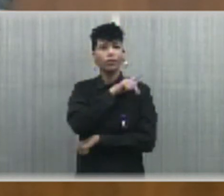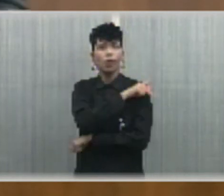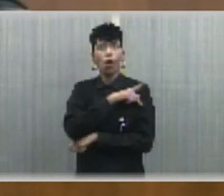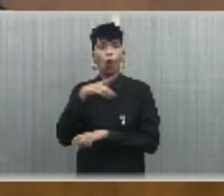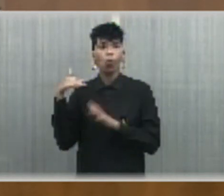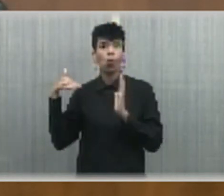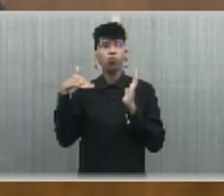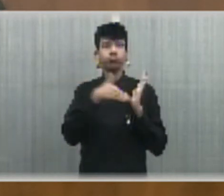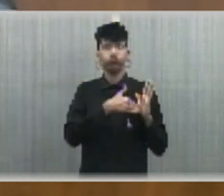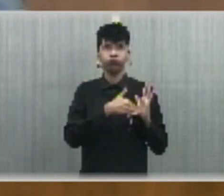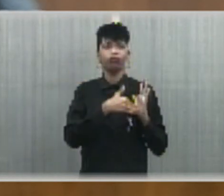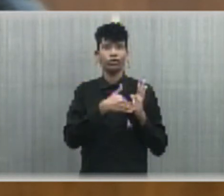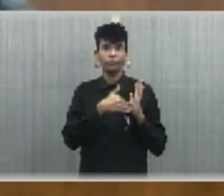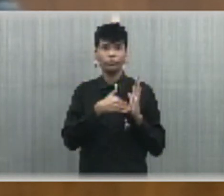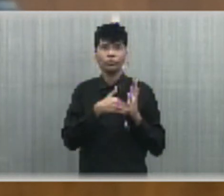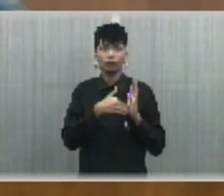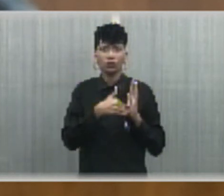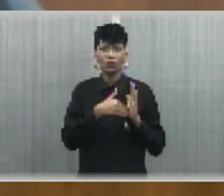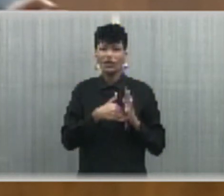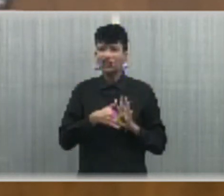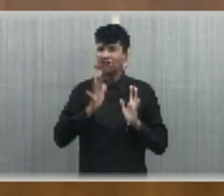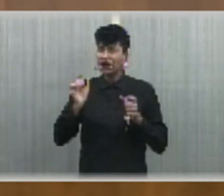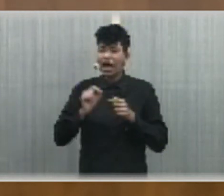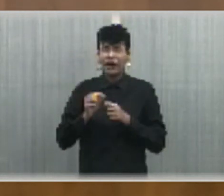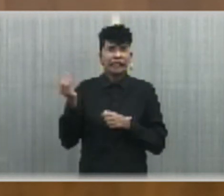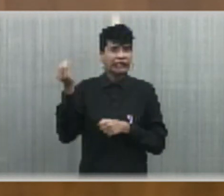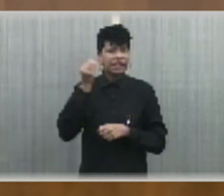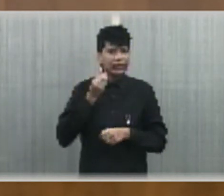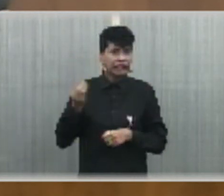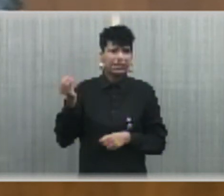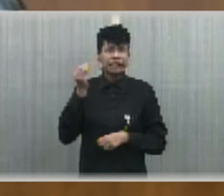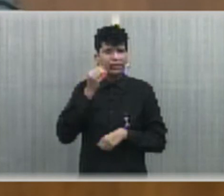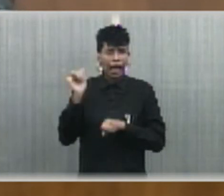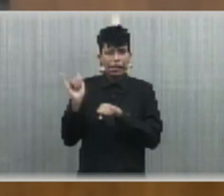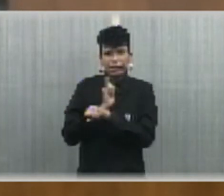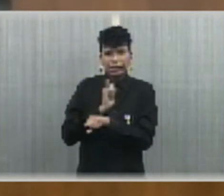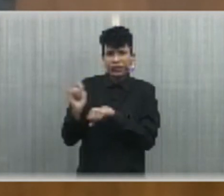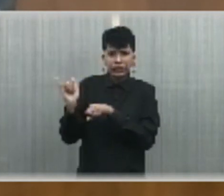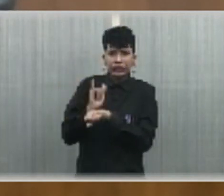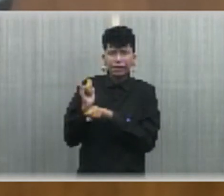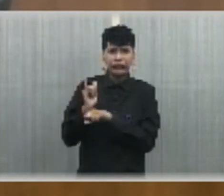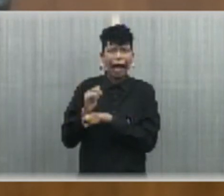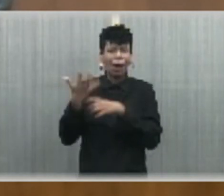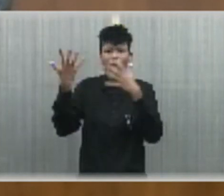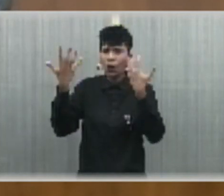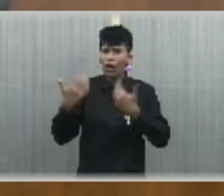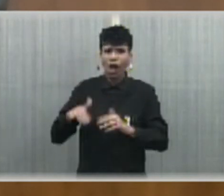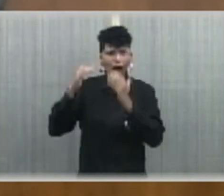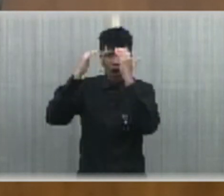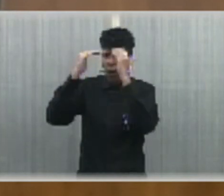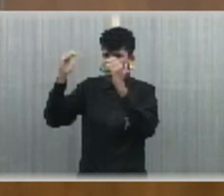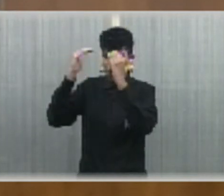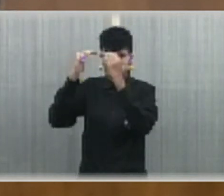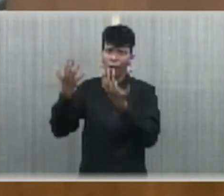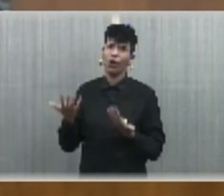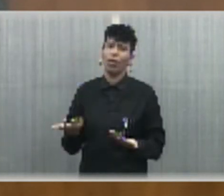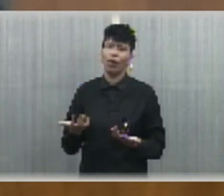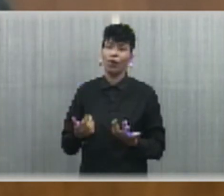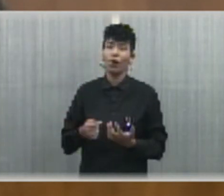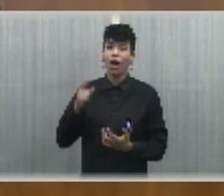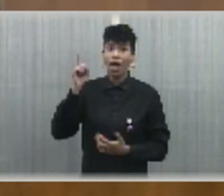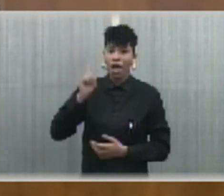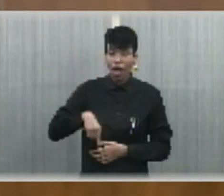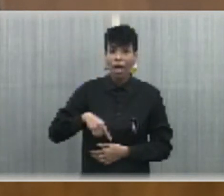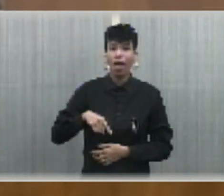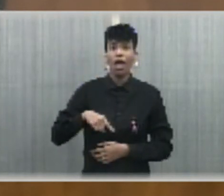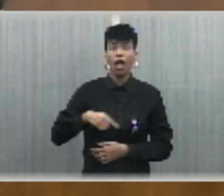último. Fez de toda manobra para não obedecer, para não cumprir. É um governo que está à